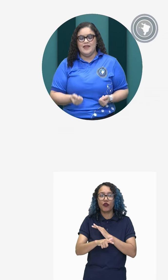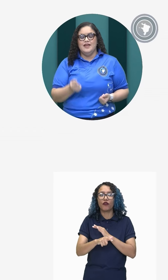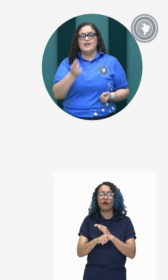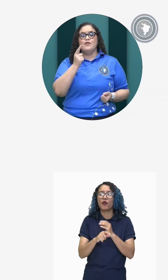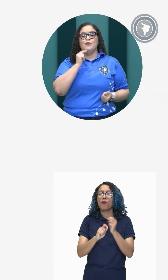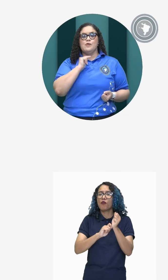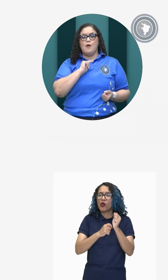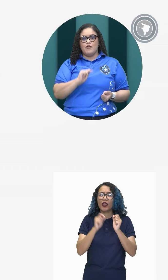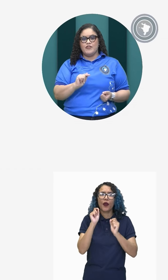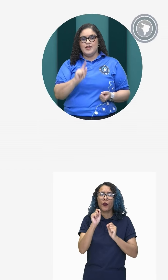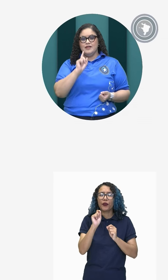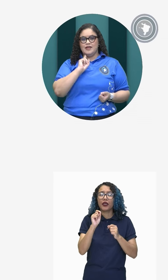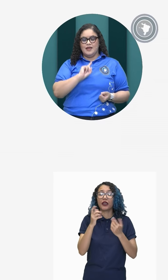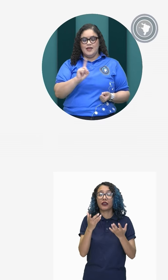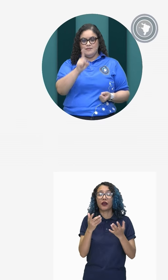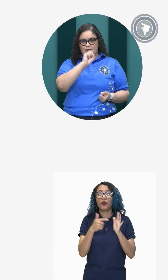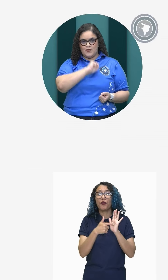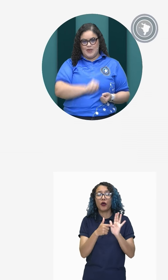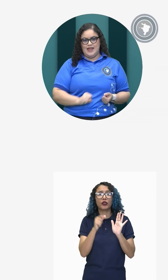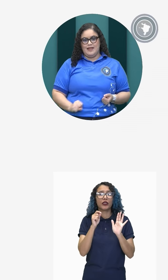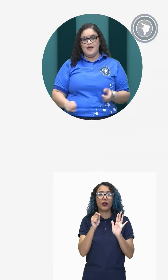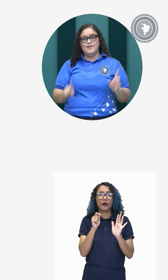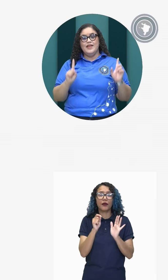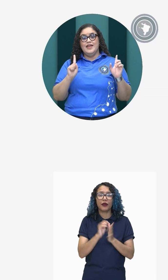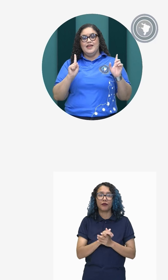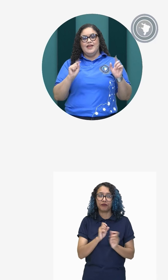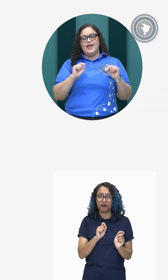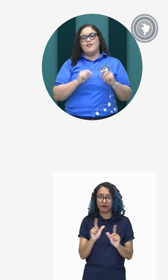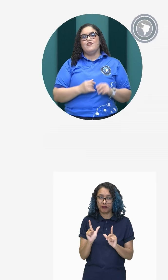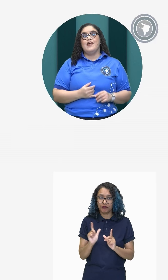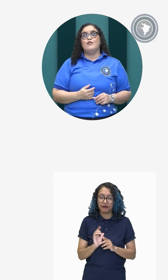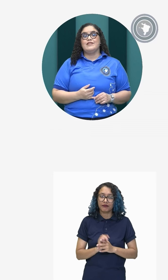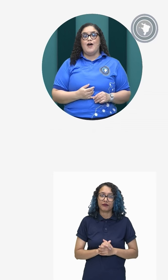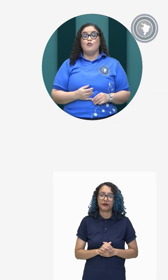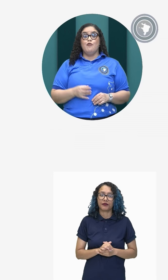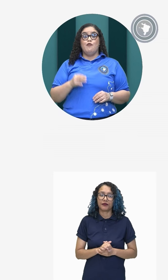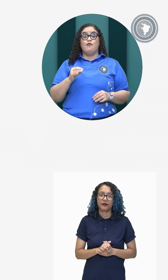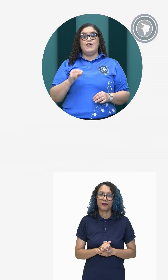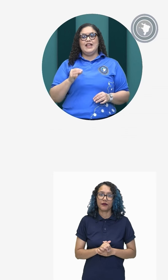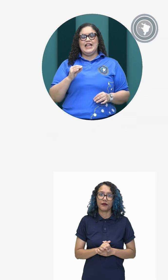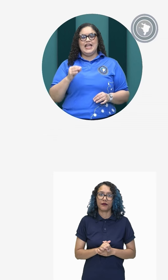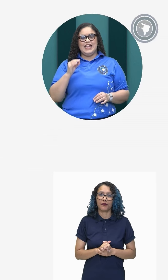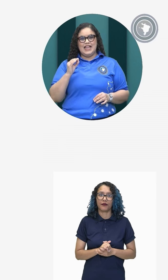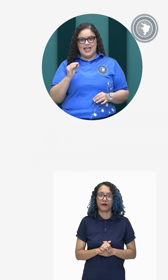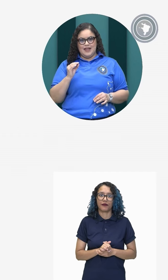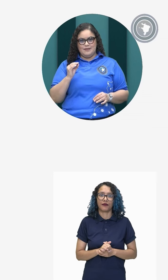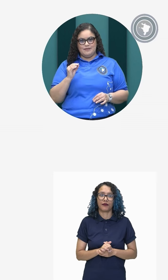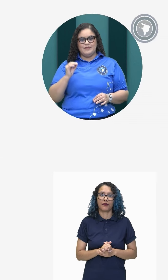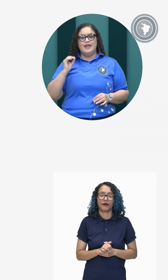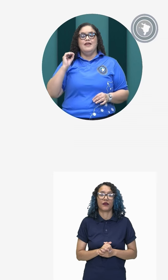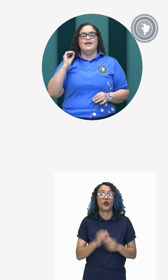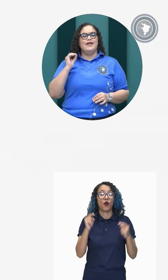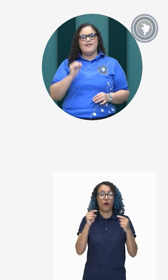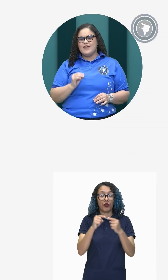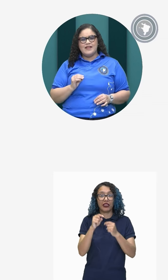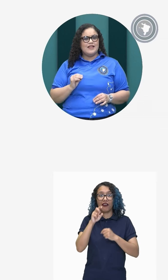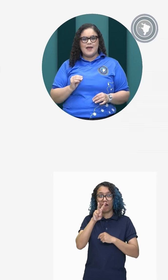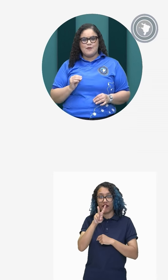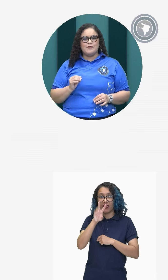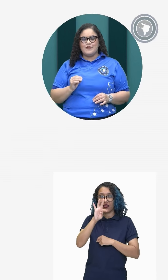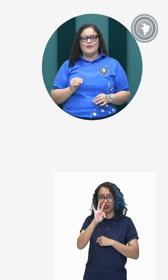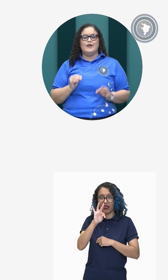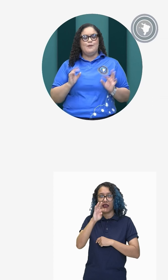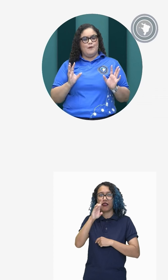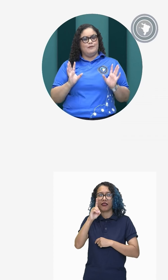quê? Então, isso me mostra que, próxima tela, este é o tal do VTD. O que é